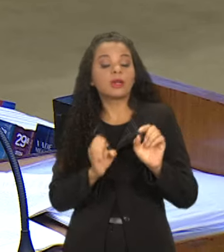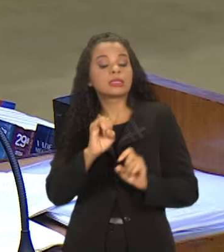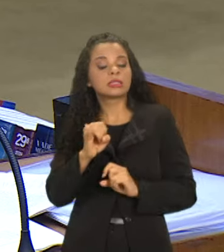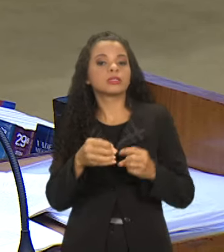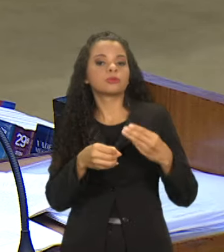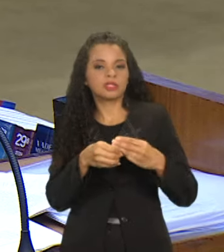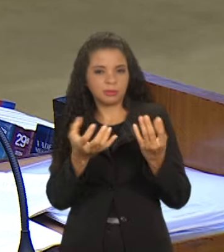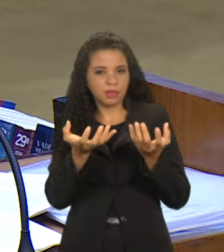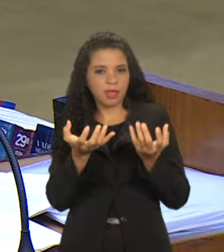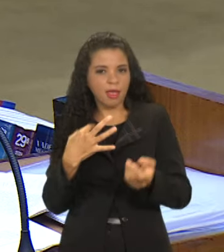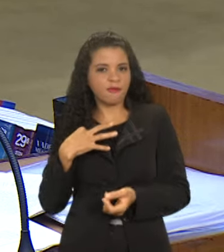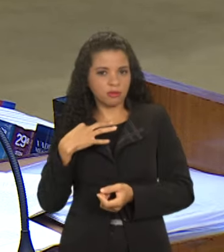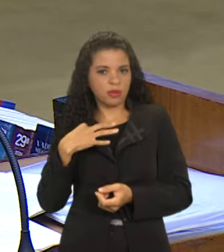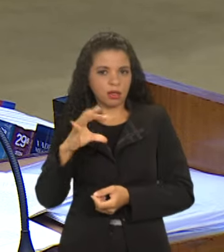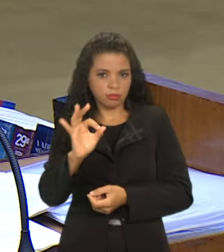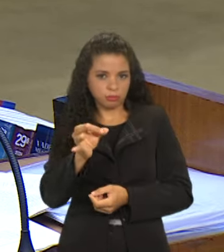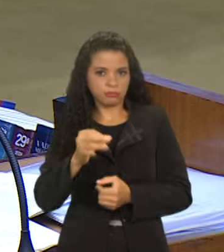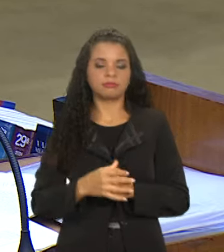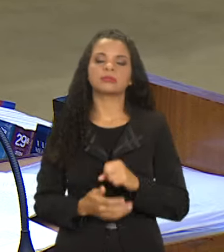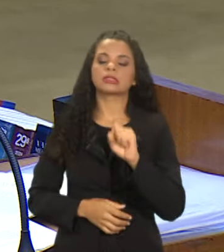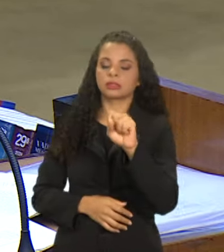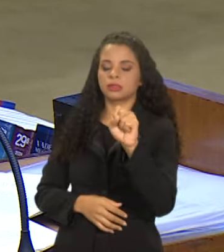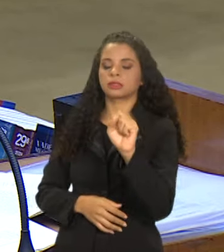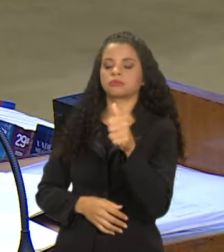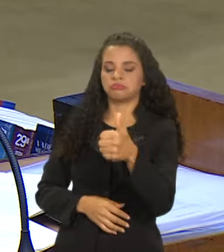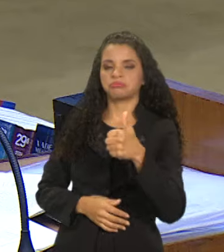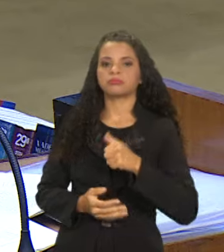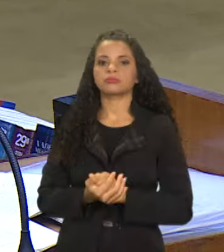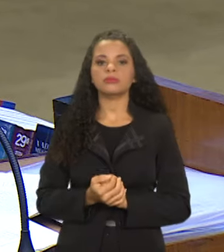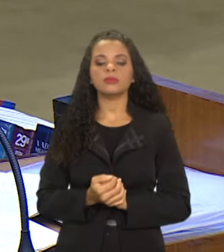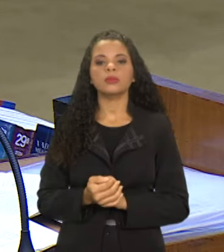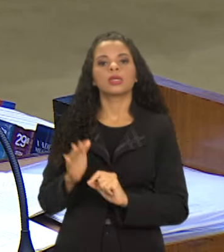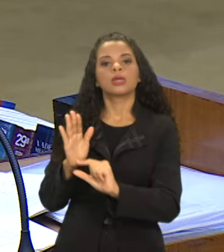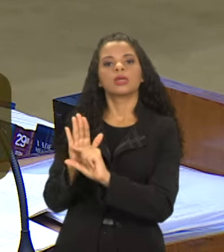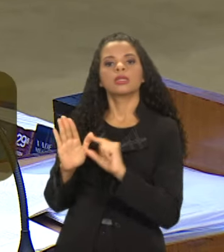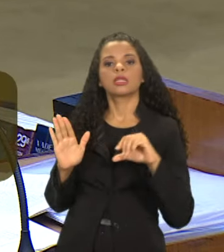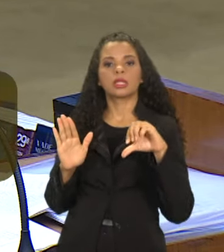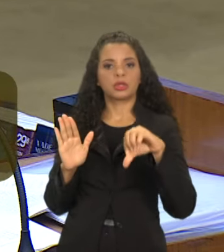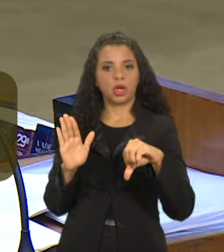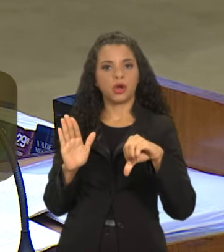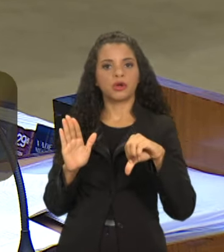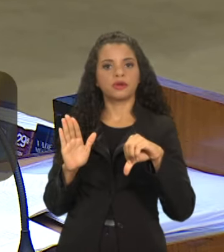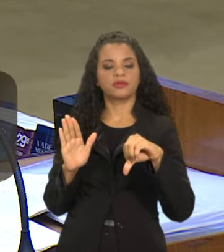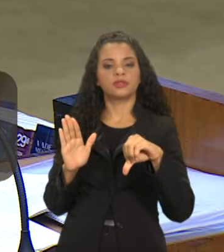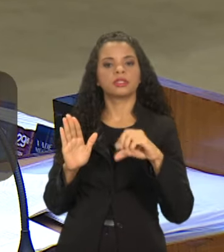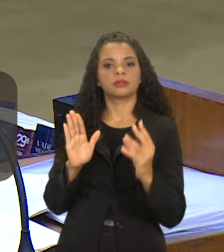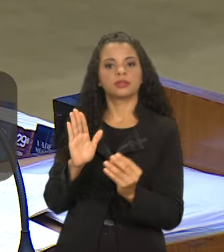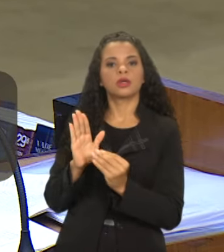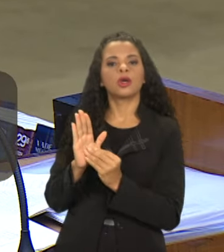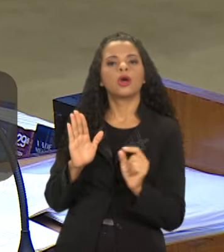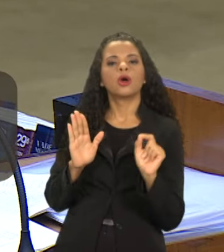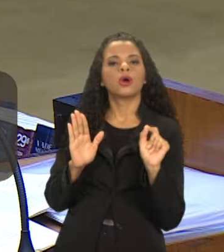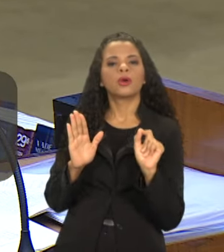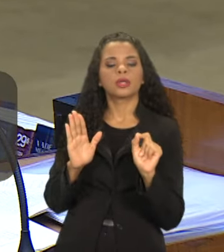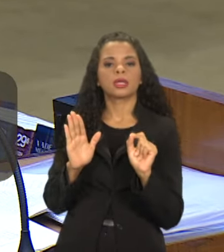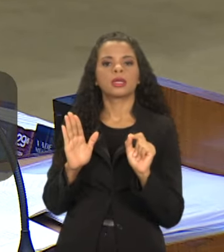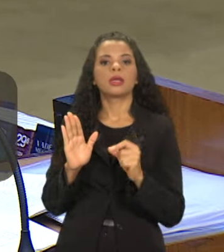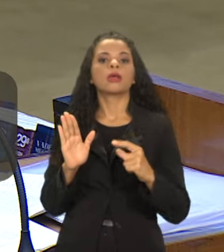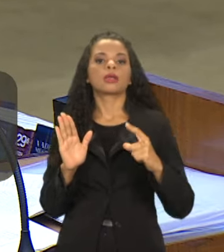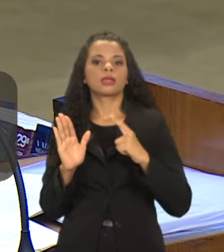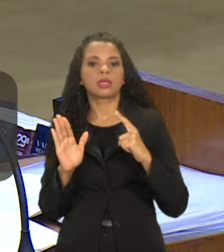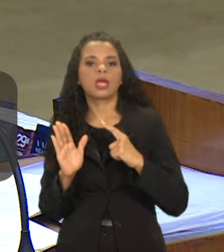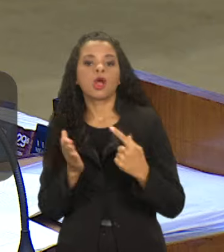exatamente isso. No item 9 da ementa de Vossa Excelência, está acentuado. Ressalte-se ainda que o